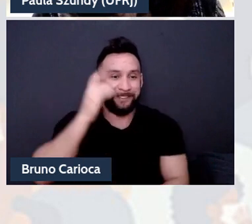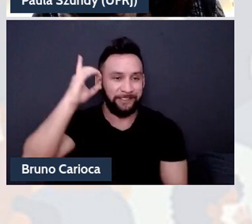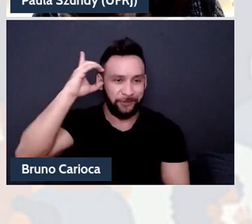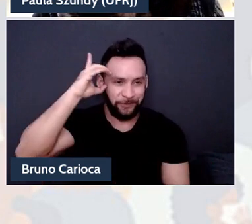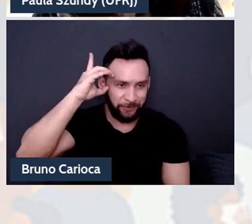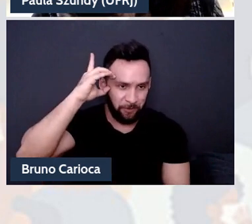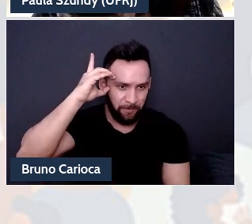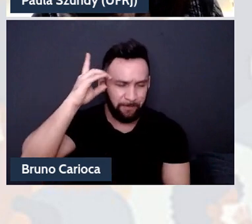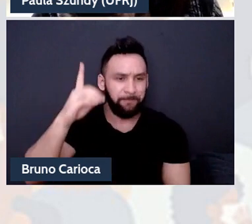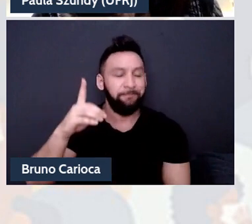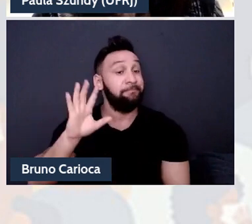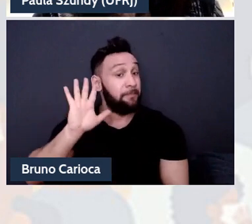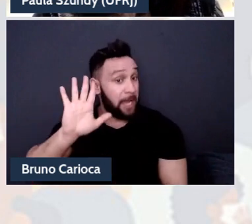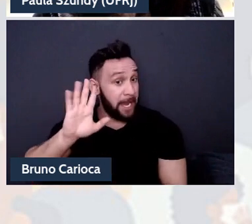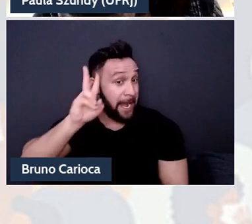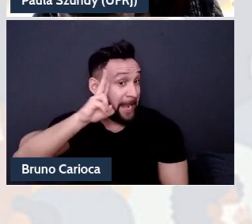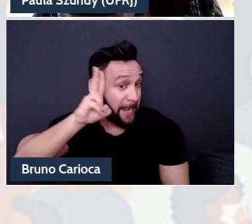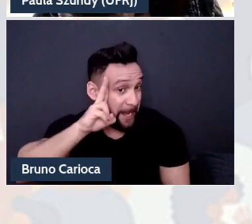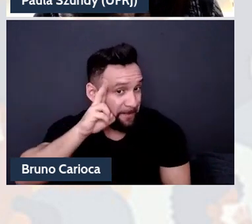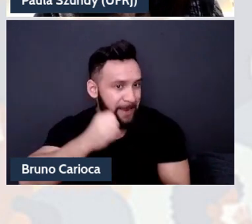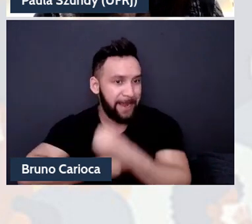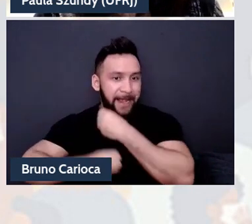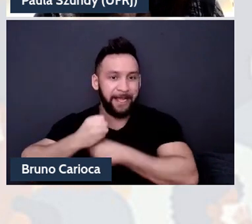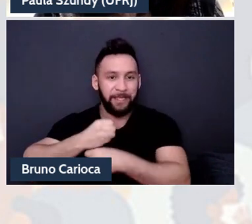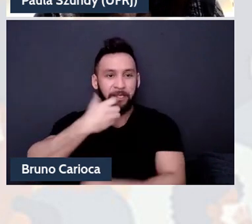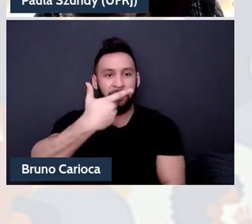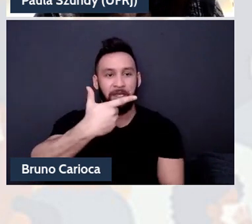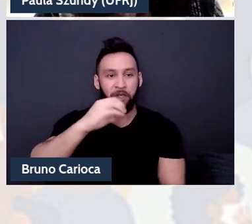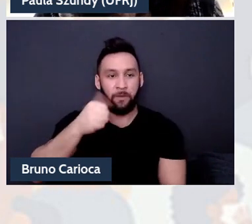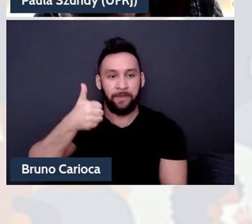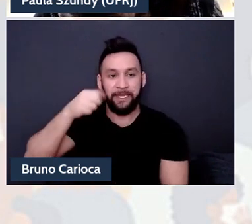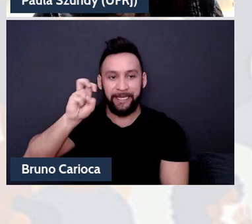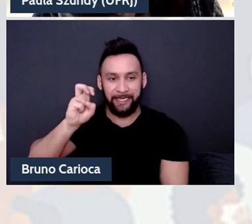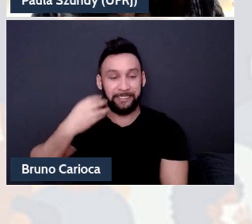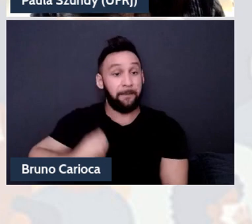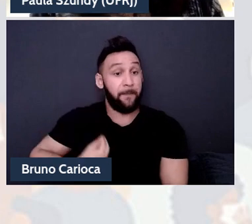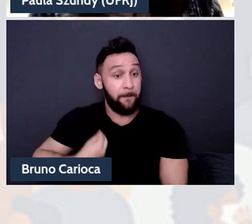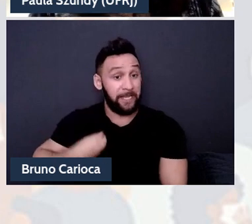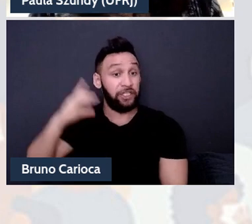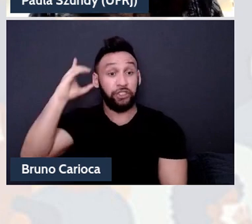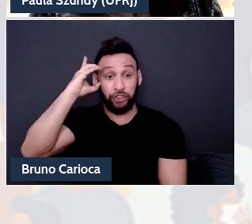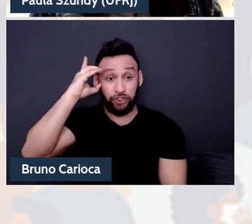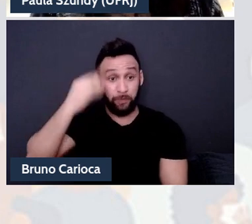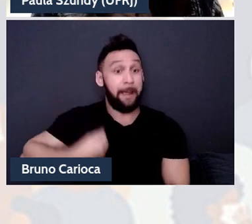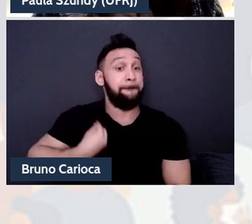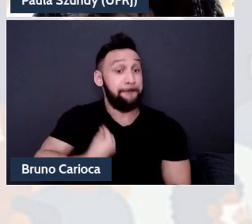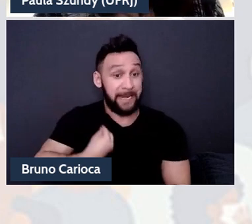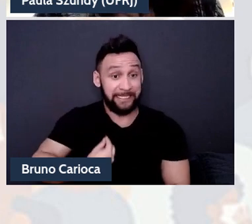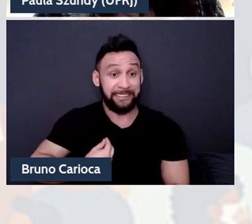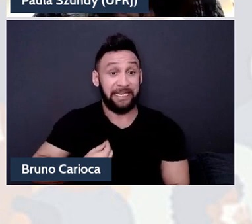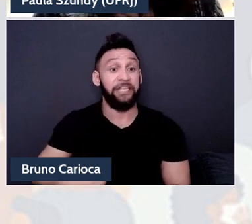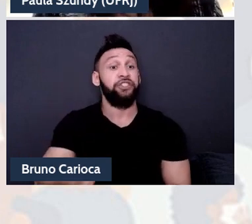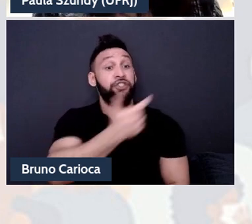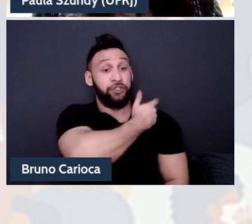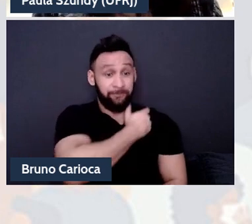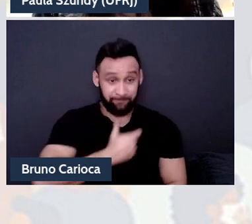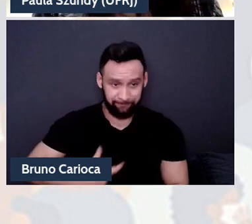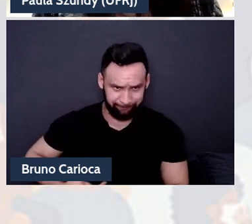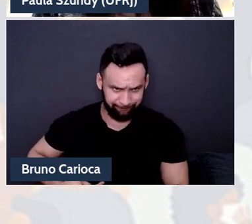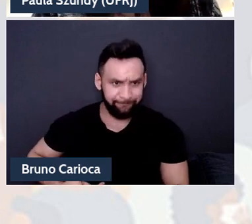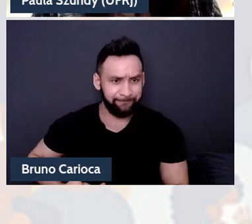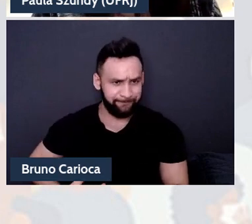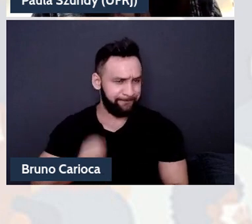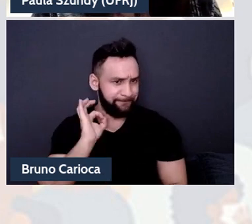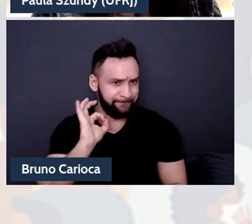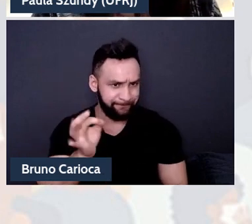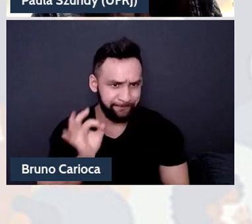elaborada lá em 2015, durante o governo da Dilma, né? Mas a última versão